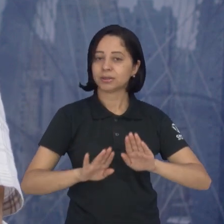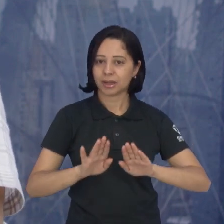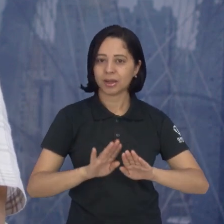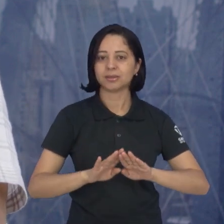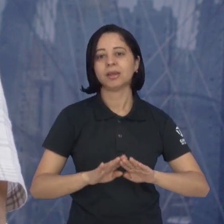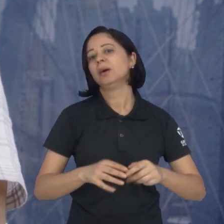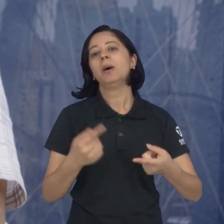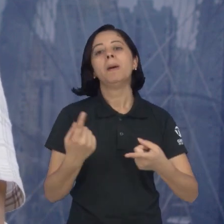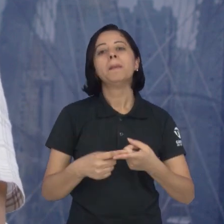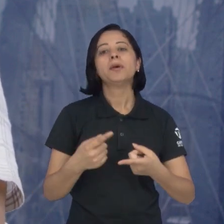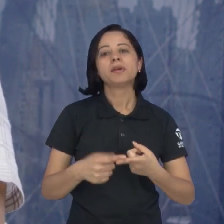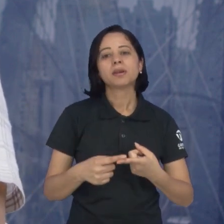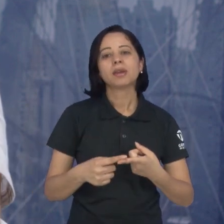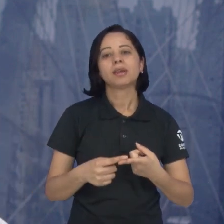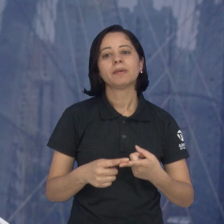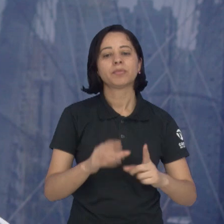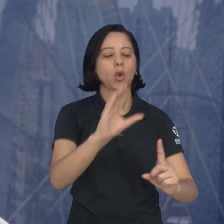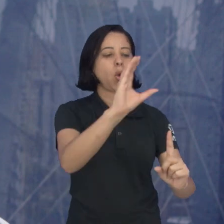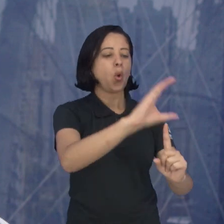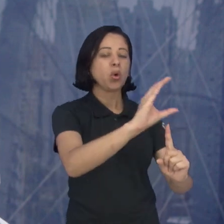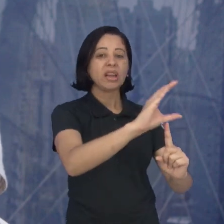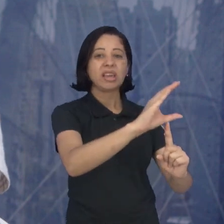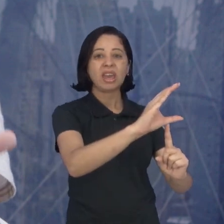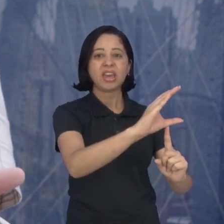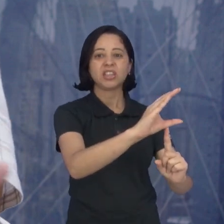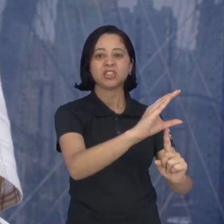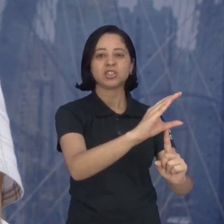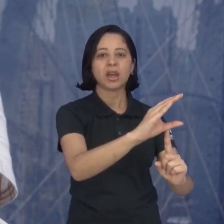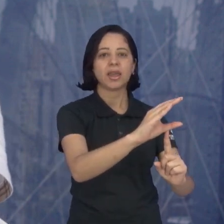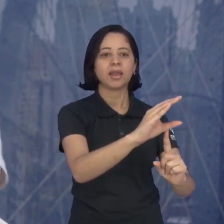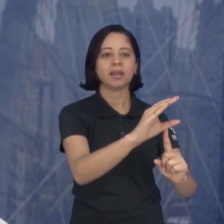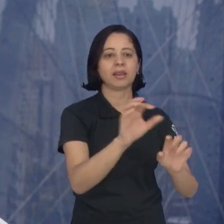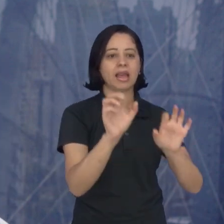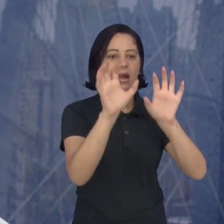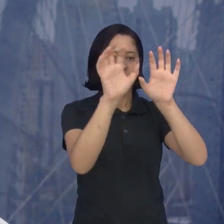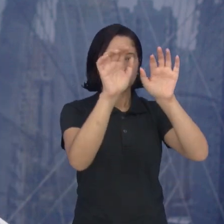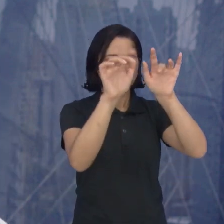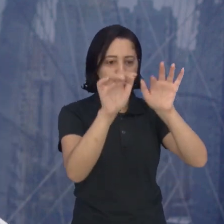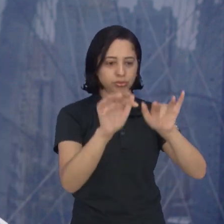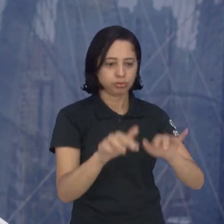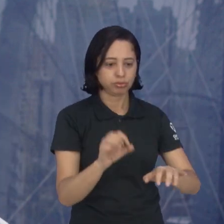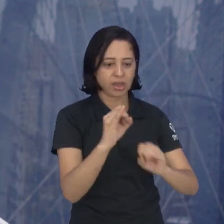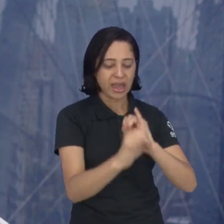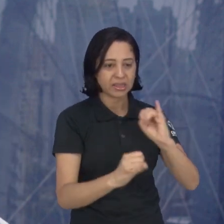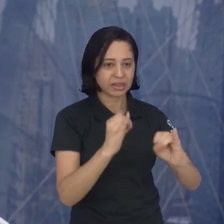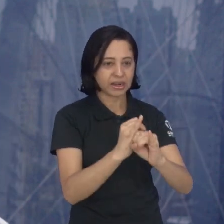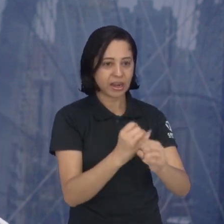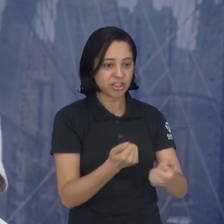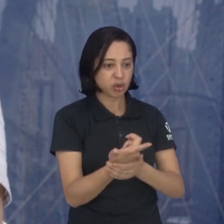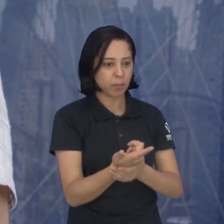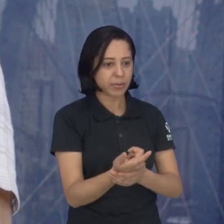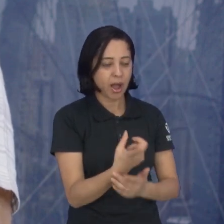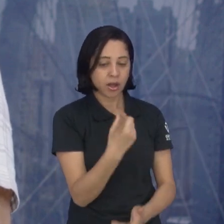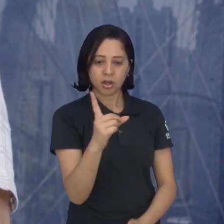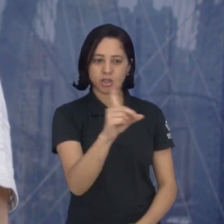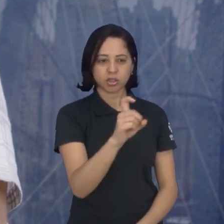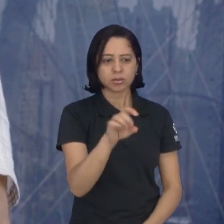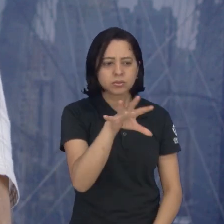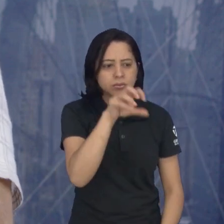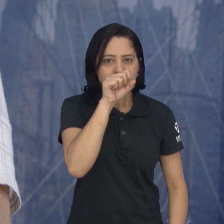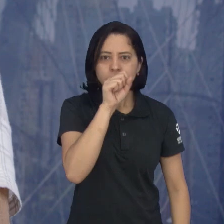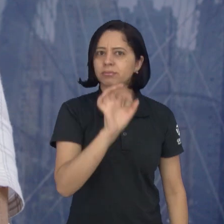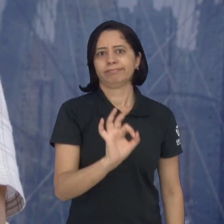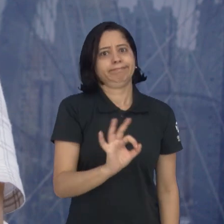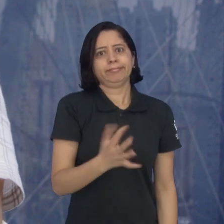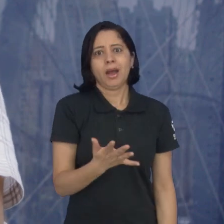cabeça porque o consumidor ele não sente ali o perfume, se ele é bom ou se a roupa, o tecido é bom. Então, tomar